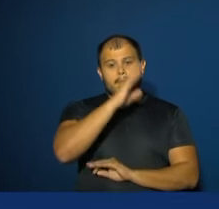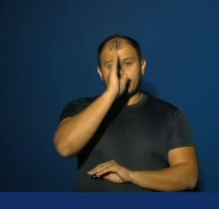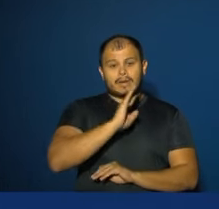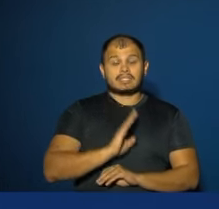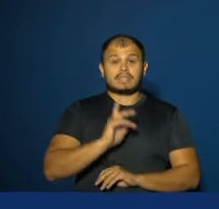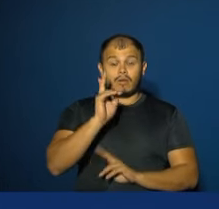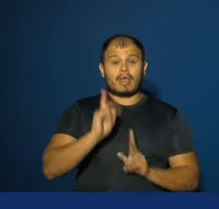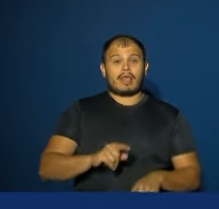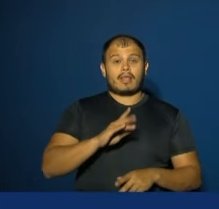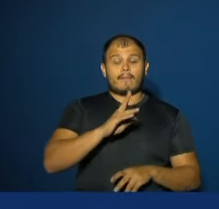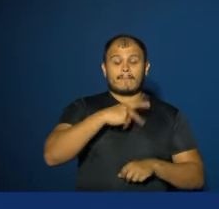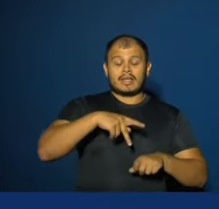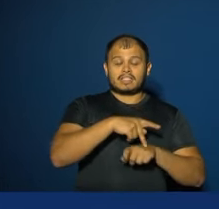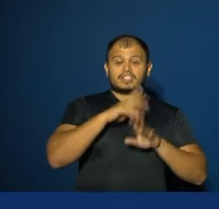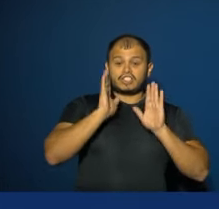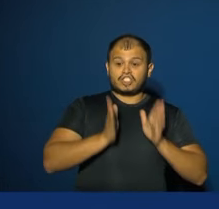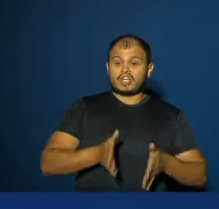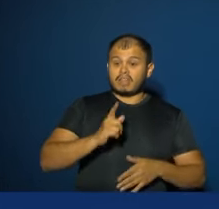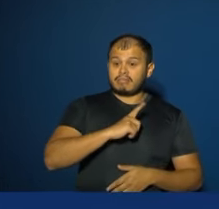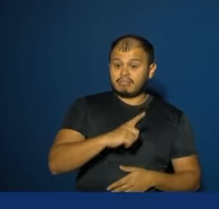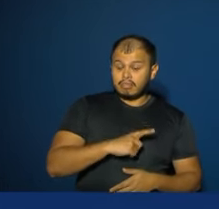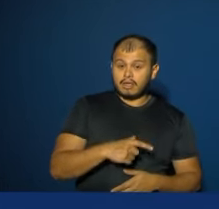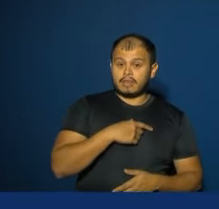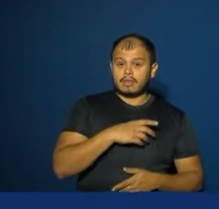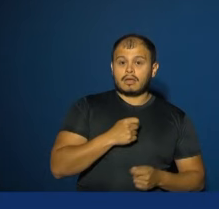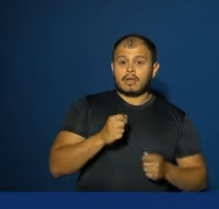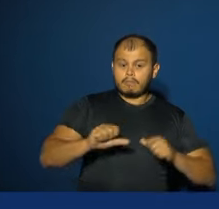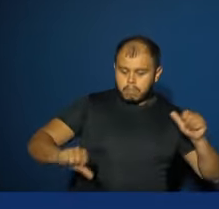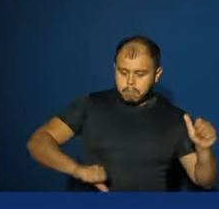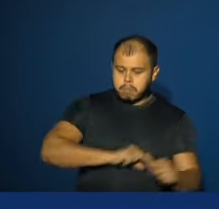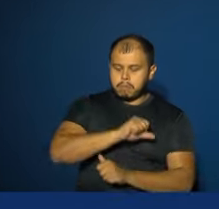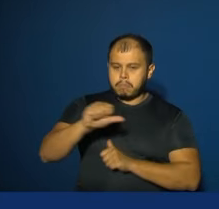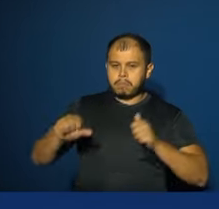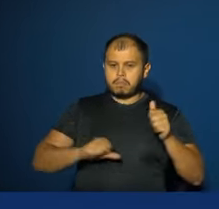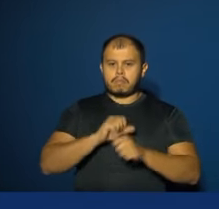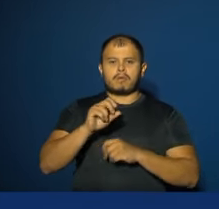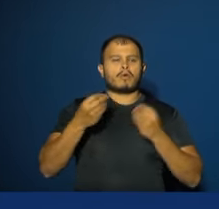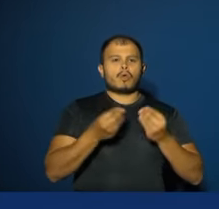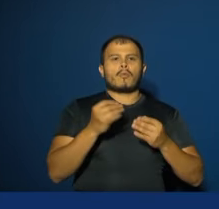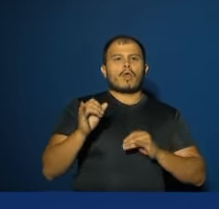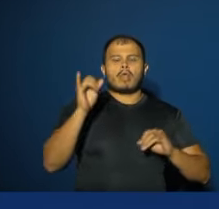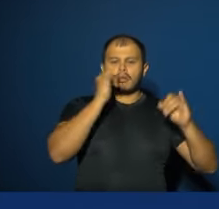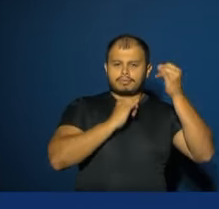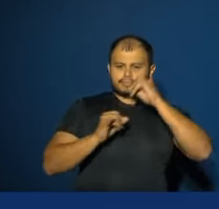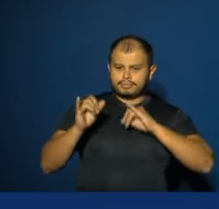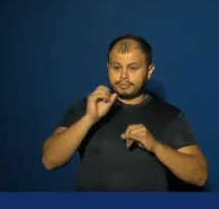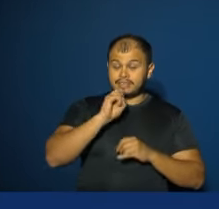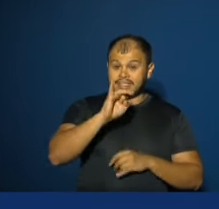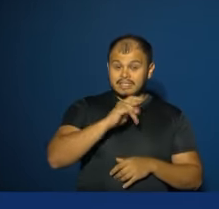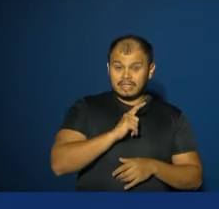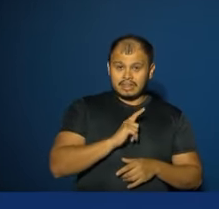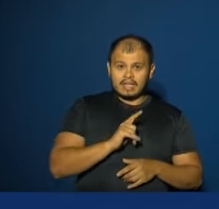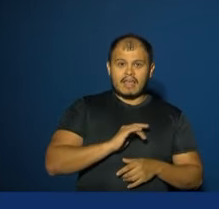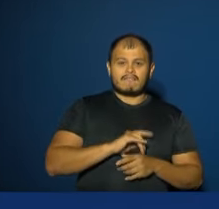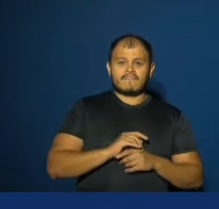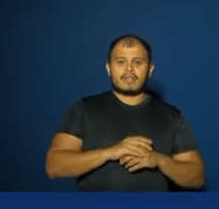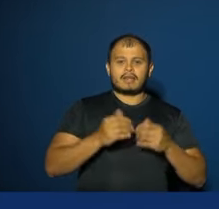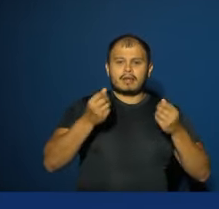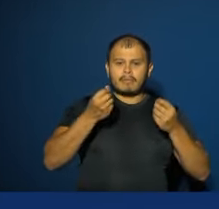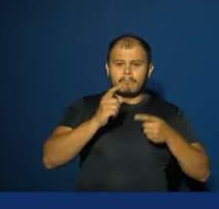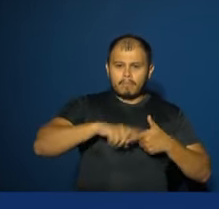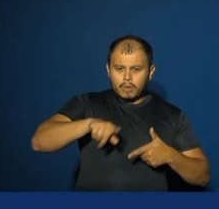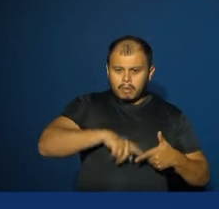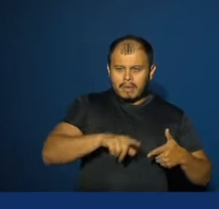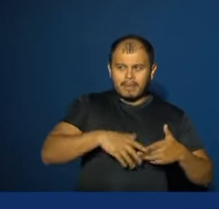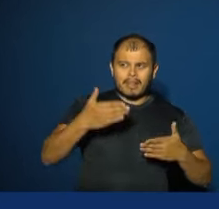naturalmente vocacionado para a transição energética. Quando sinalizou-se uma crise de abastecimento na